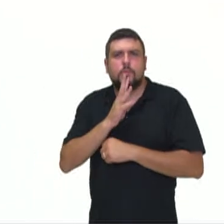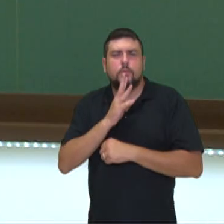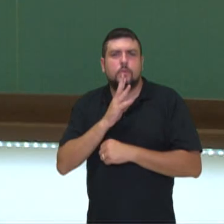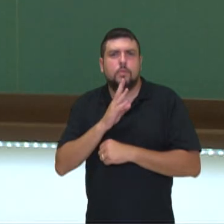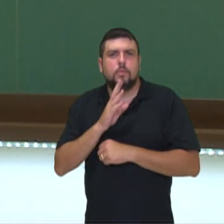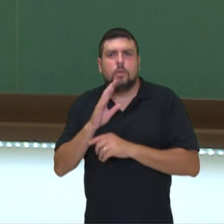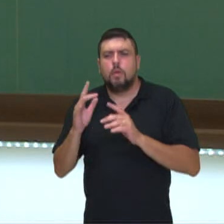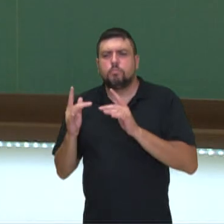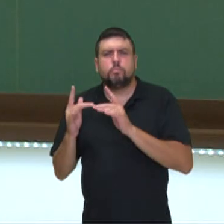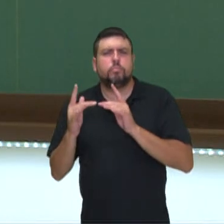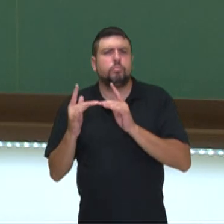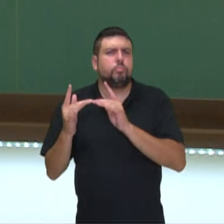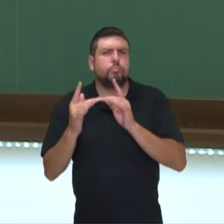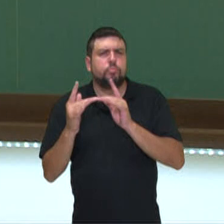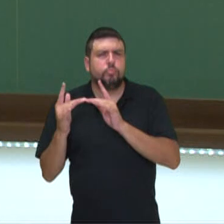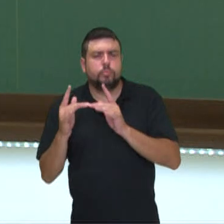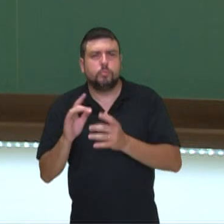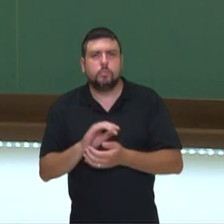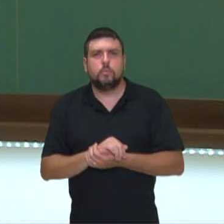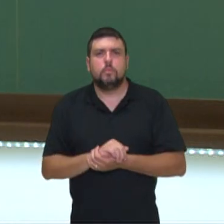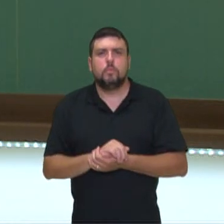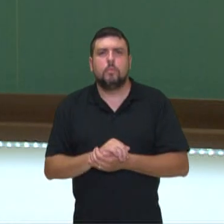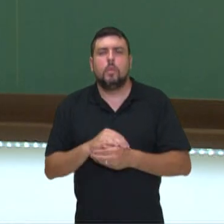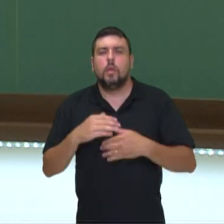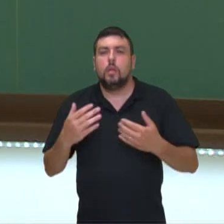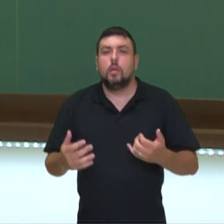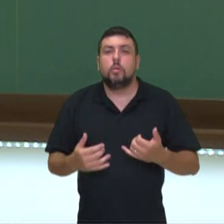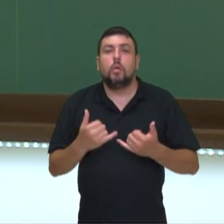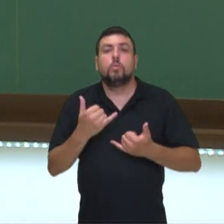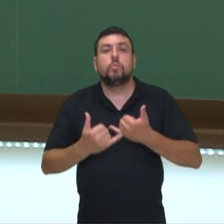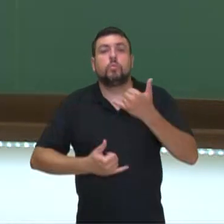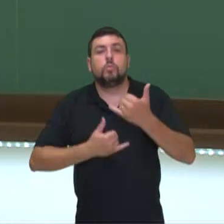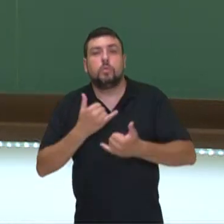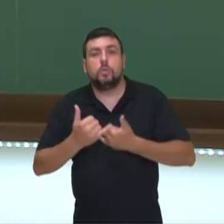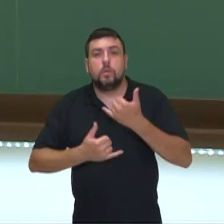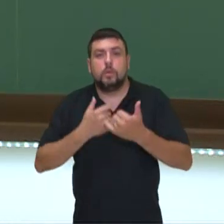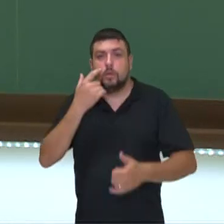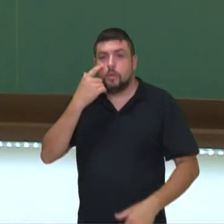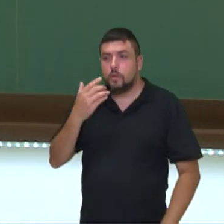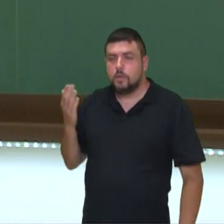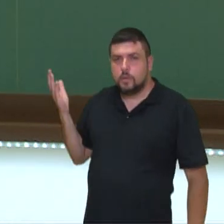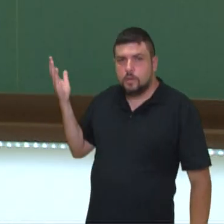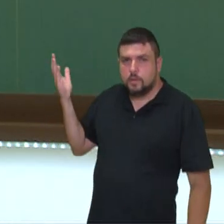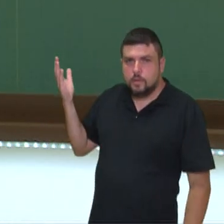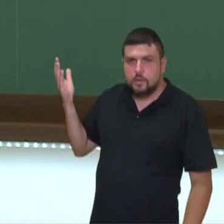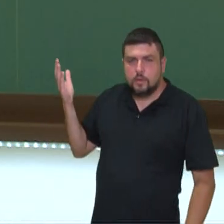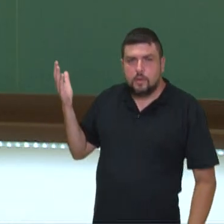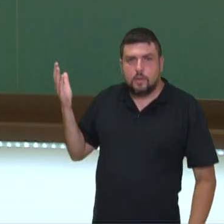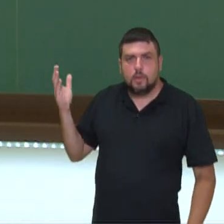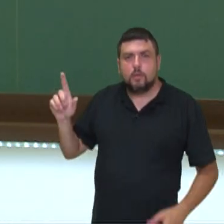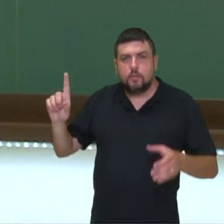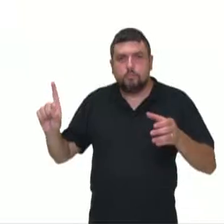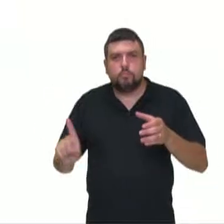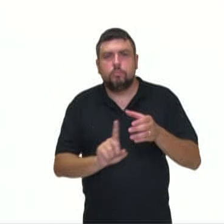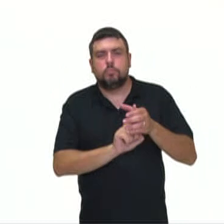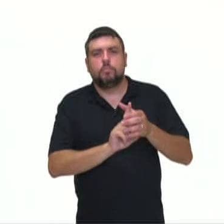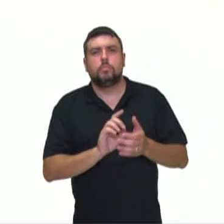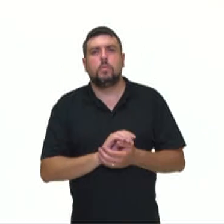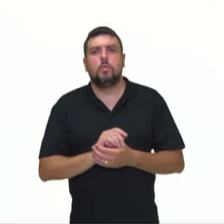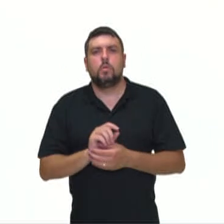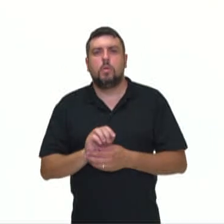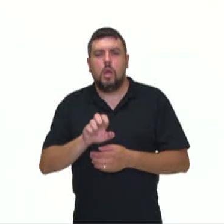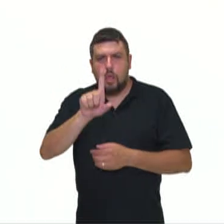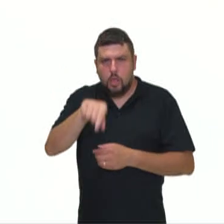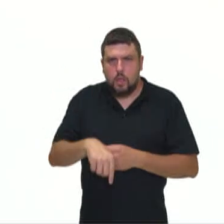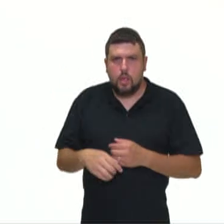contato físico, né? Então, o que são os jogos de quebra-gelo e de integração? São jogos curtos,